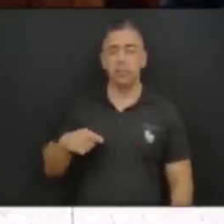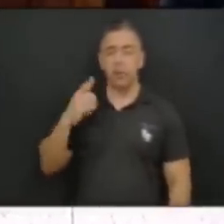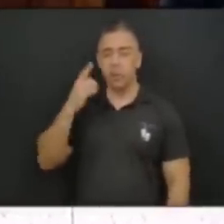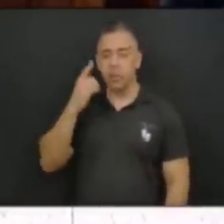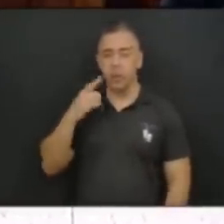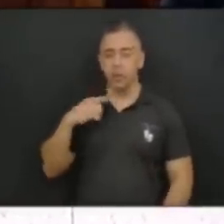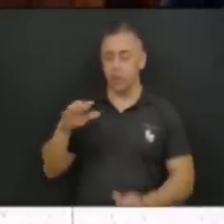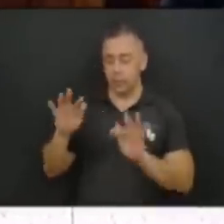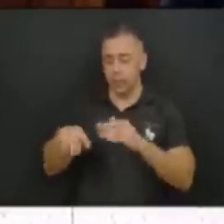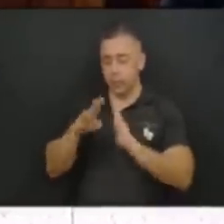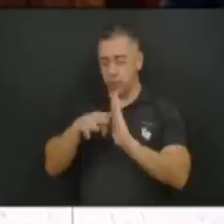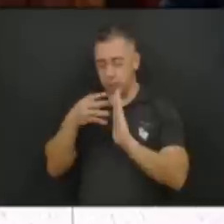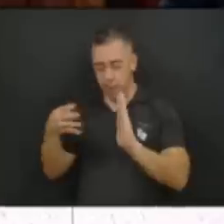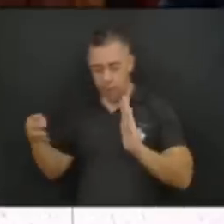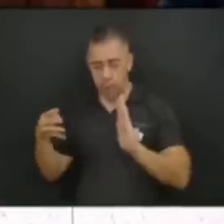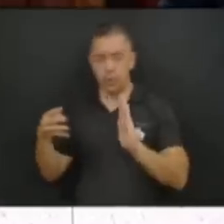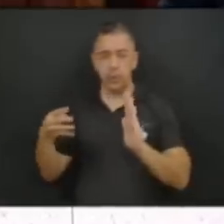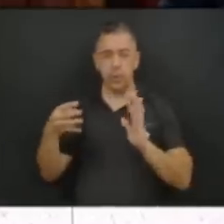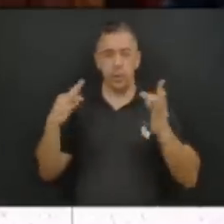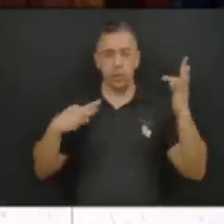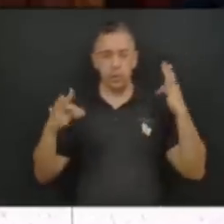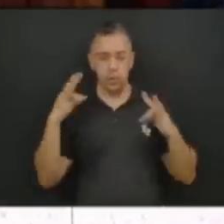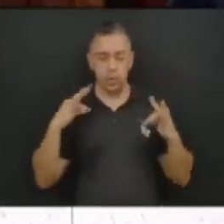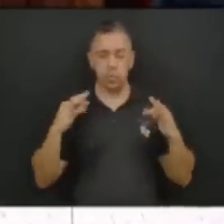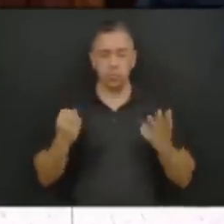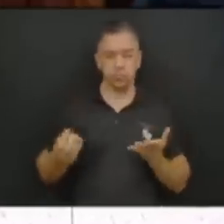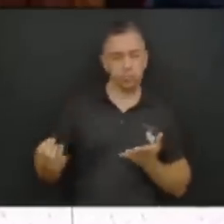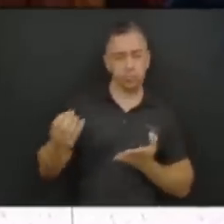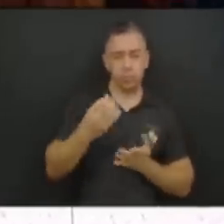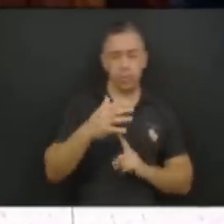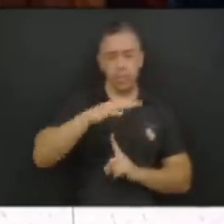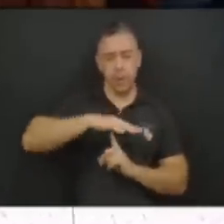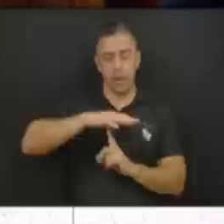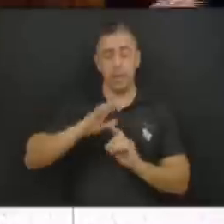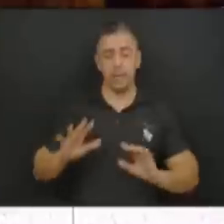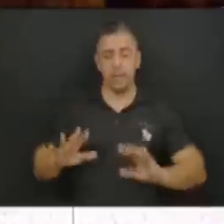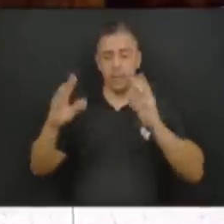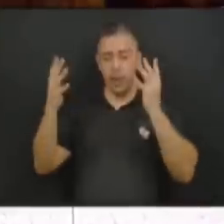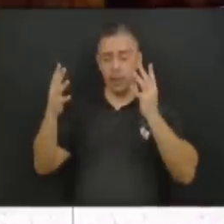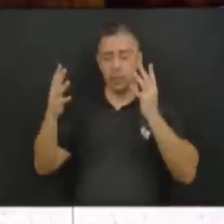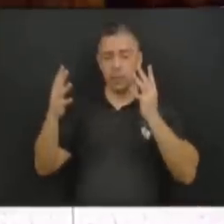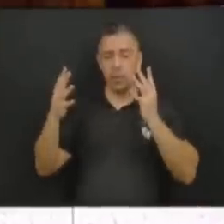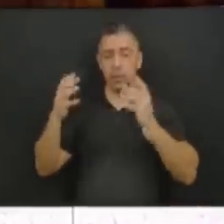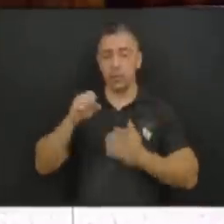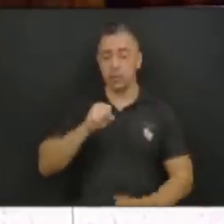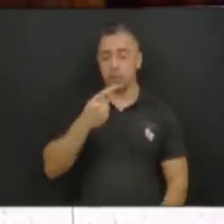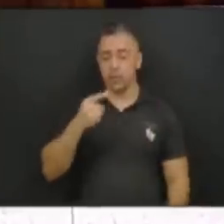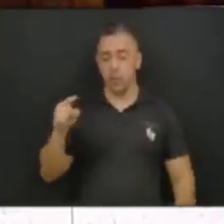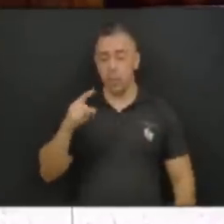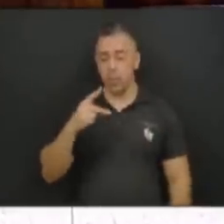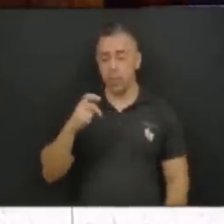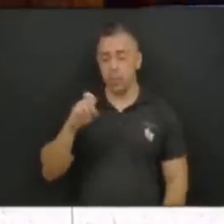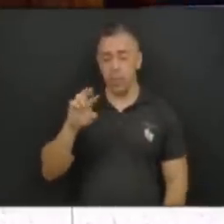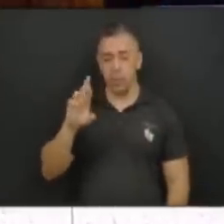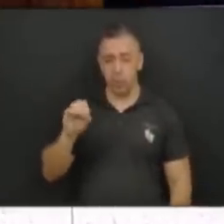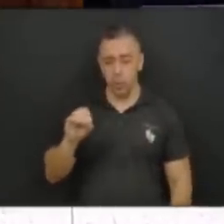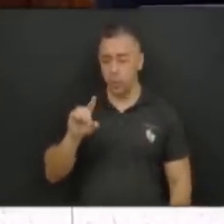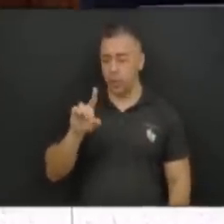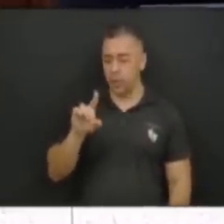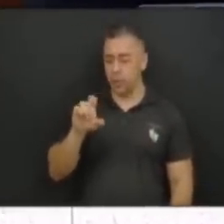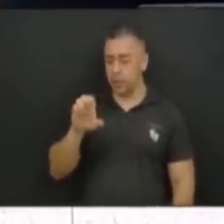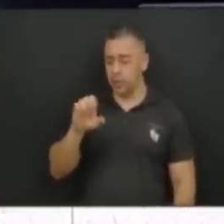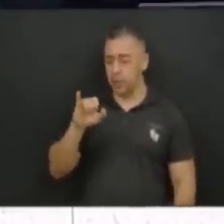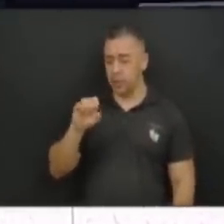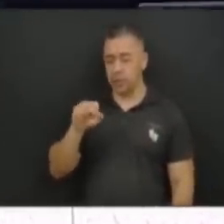localidade oficial de eventos turismo do Estado do Paraná a festa de São Pedro do deizinho do